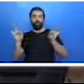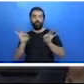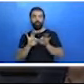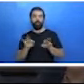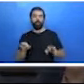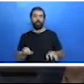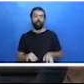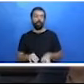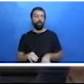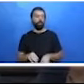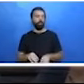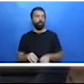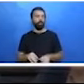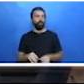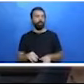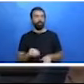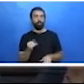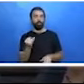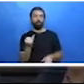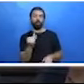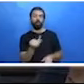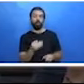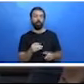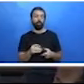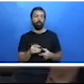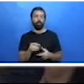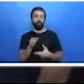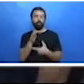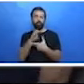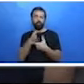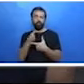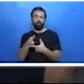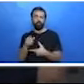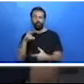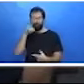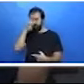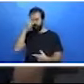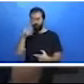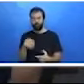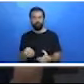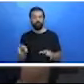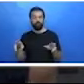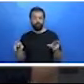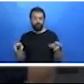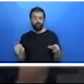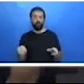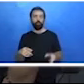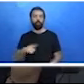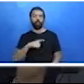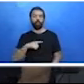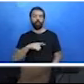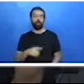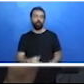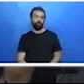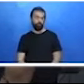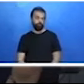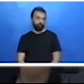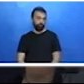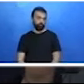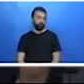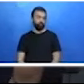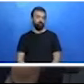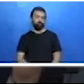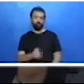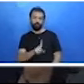de sílabas fortes? Quantas? Olha, aqui eu tenho uma, duas, uma, duas, uma,